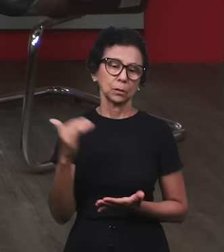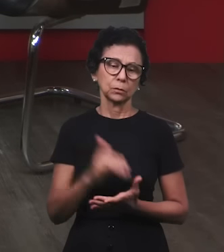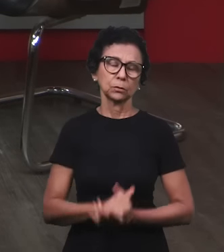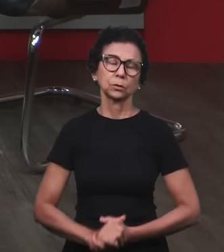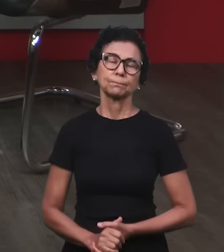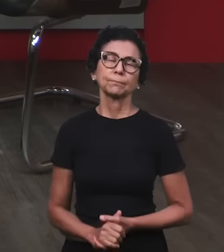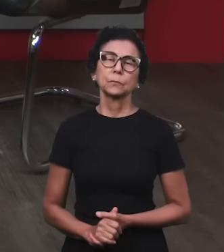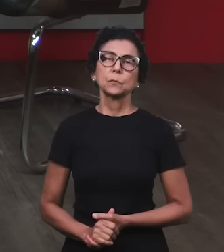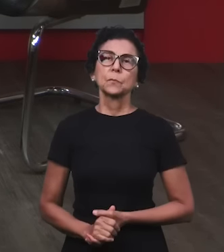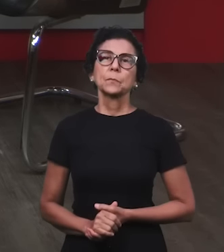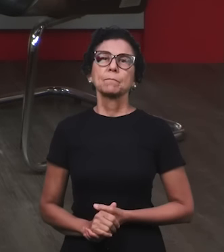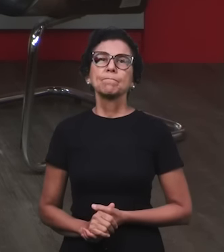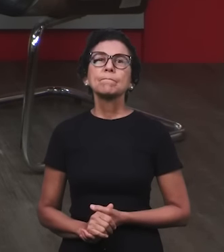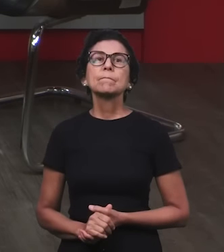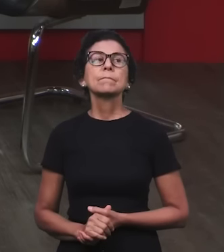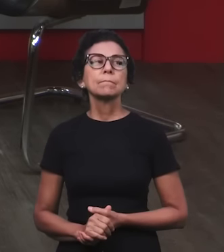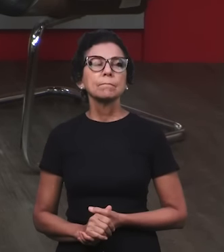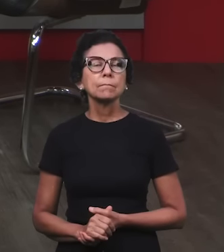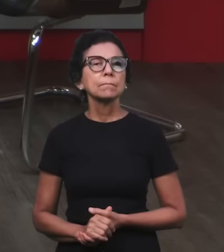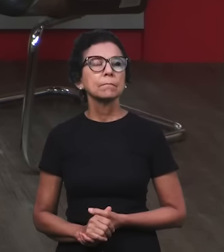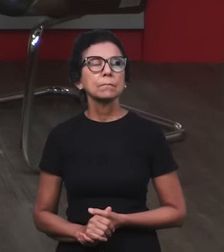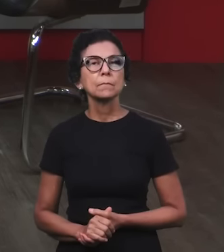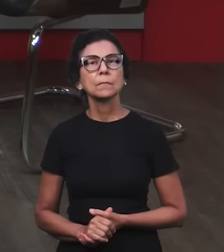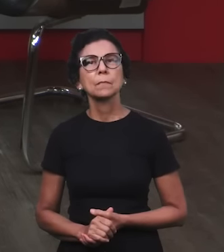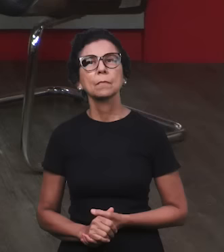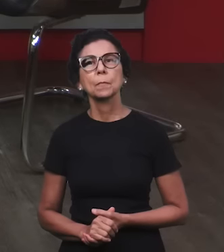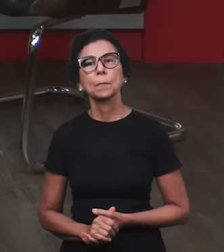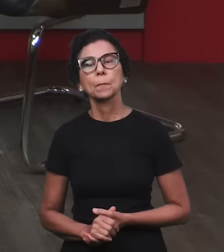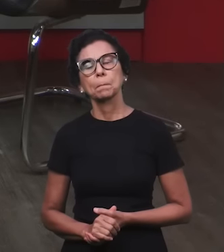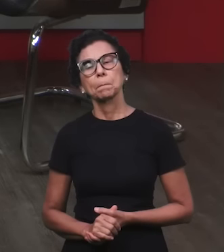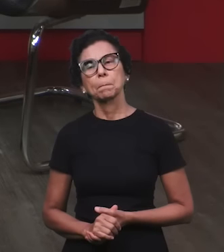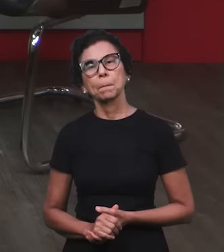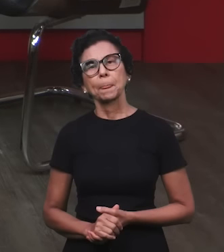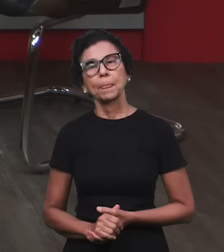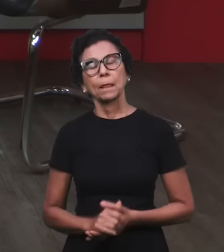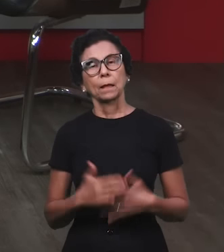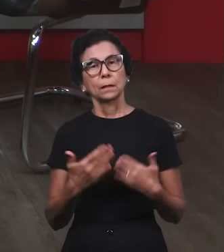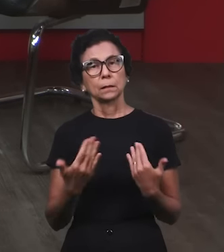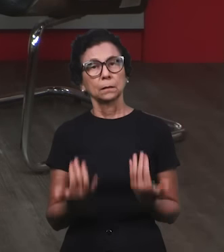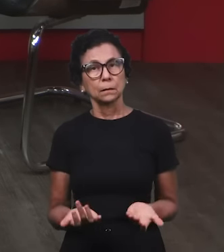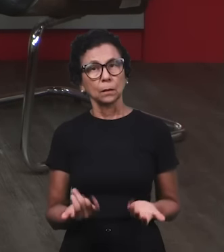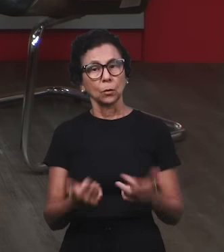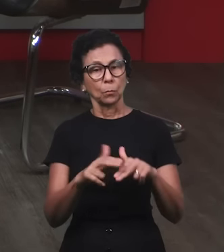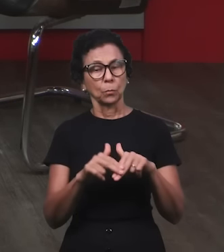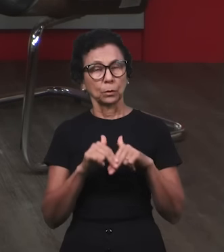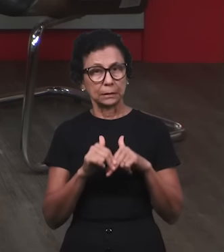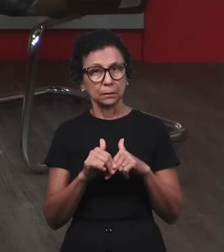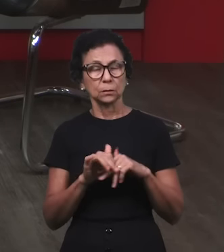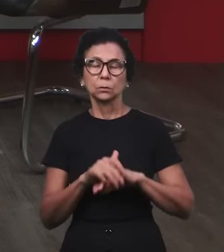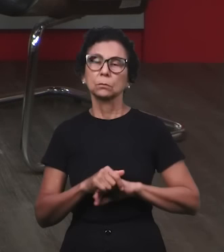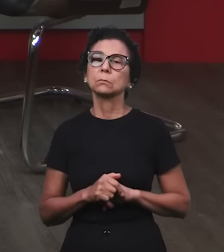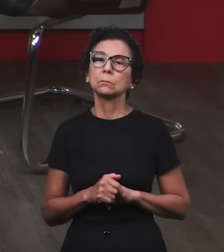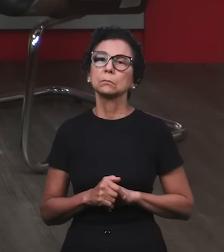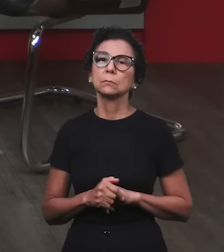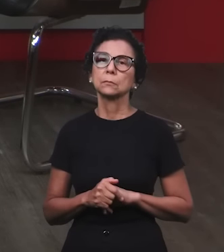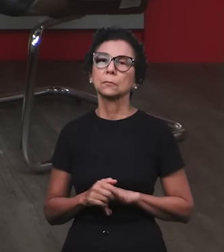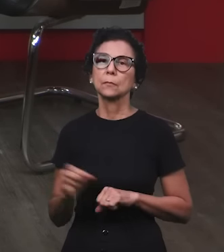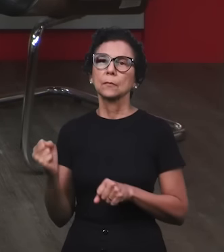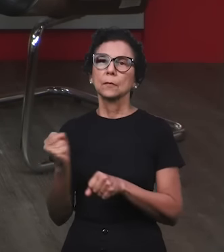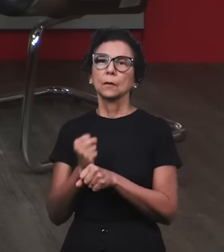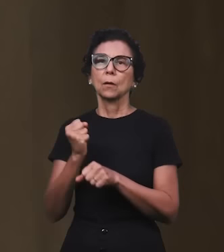O resultado é muito trágico. É trágico. É por isso, irmãos, nós colocamos a obra